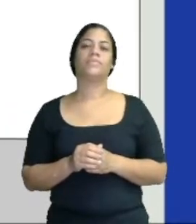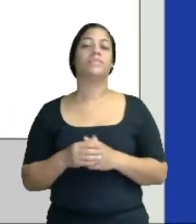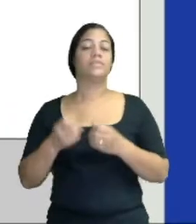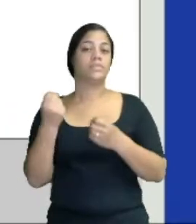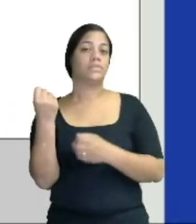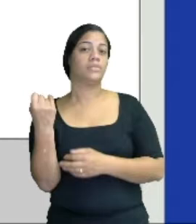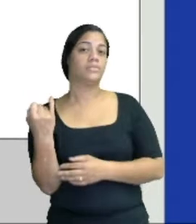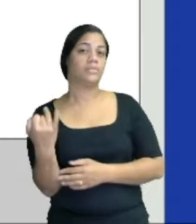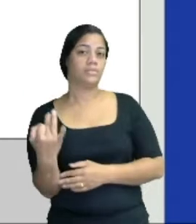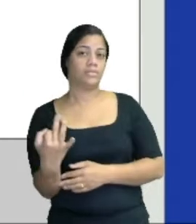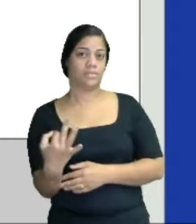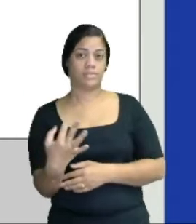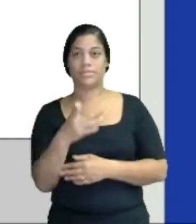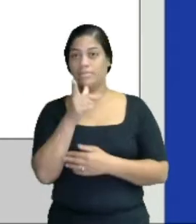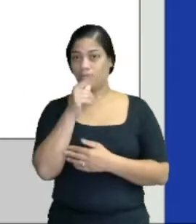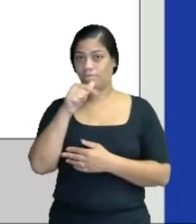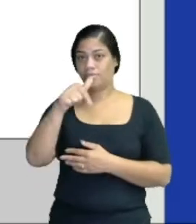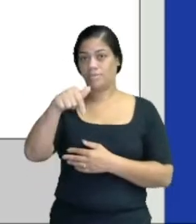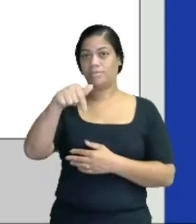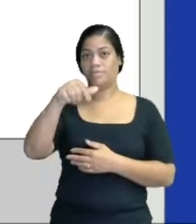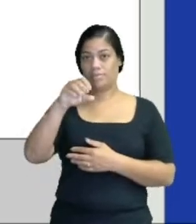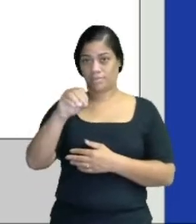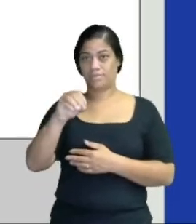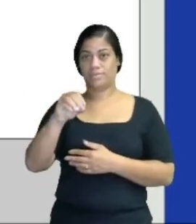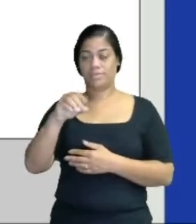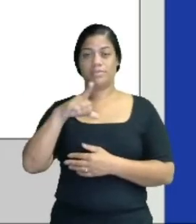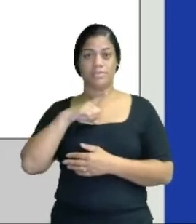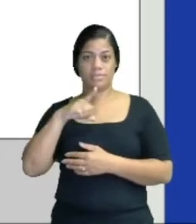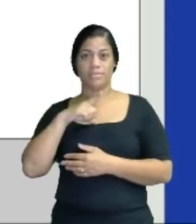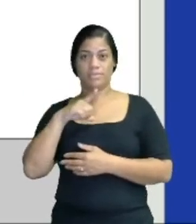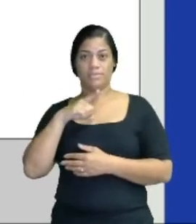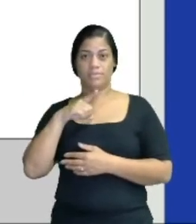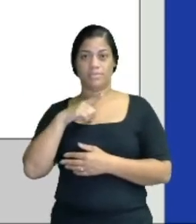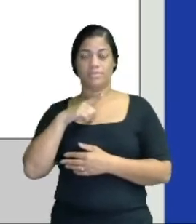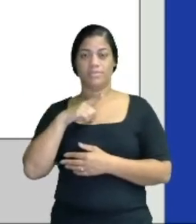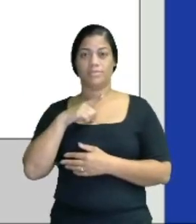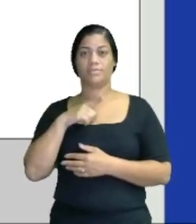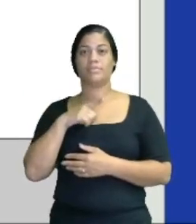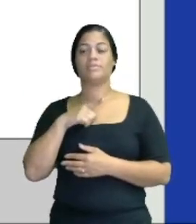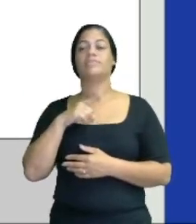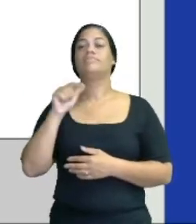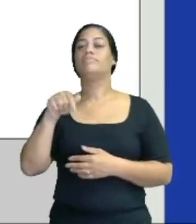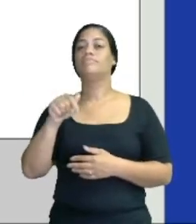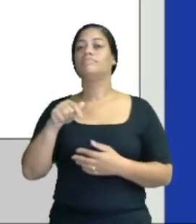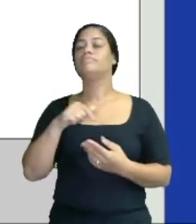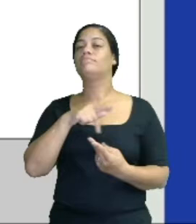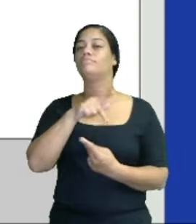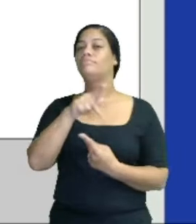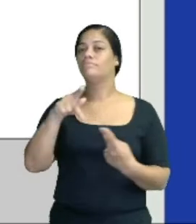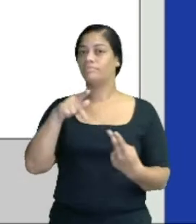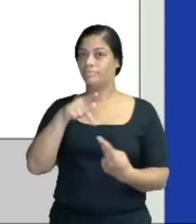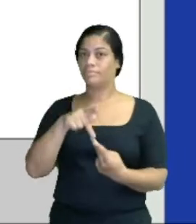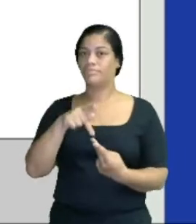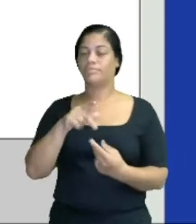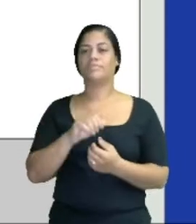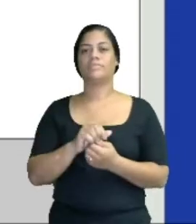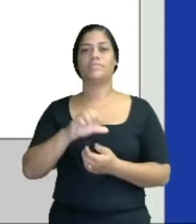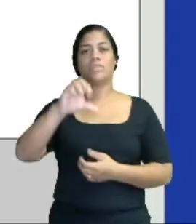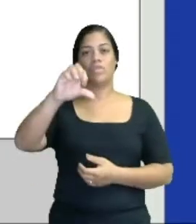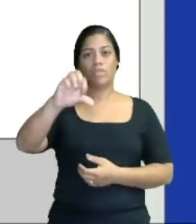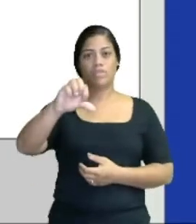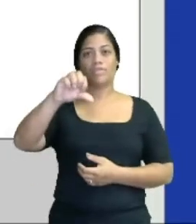Daquela quantidade de água, dos 70% de água que a gente tem na superfície terrestre, né,